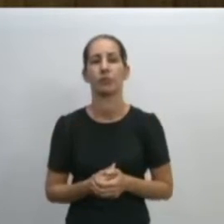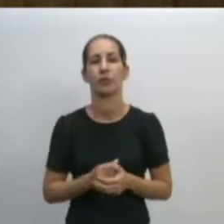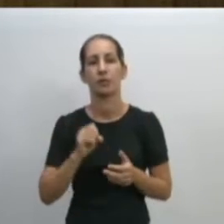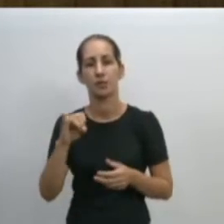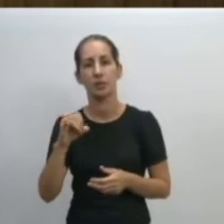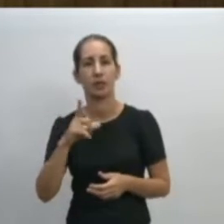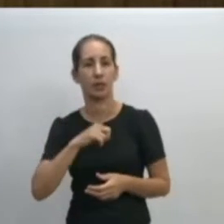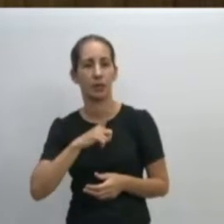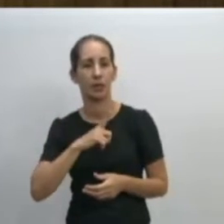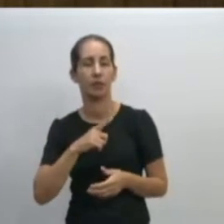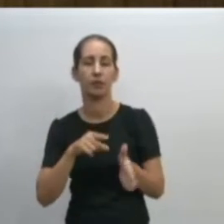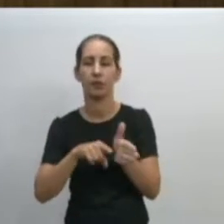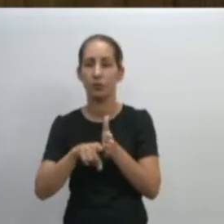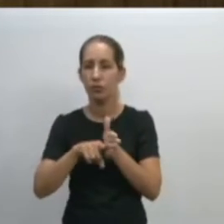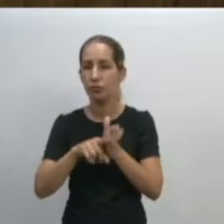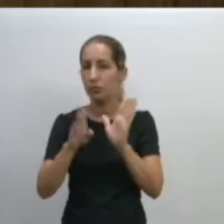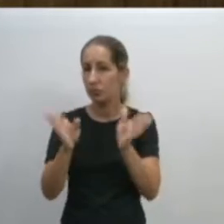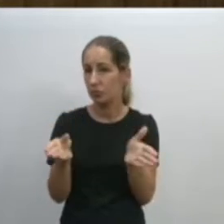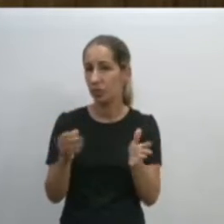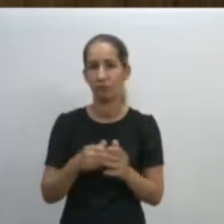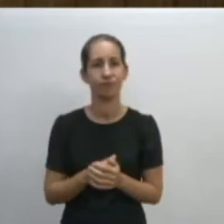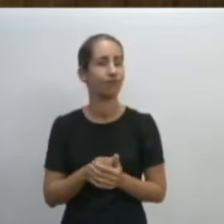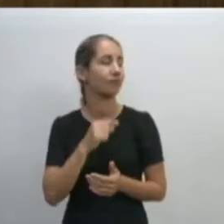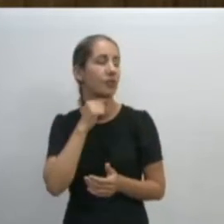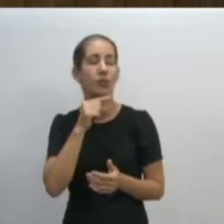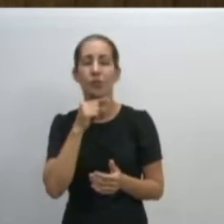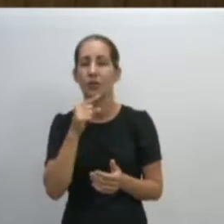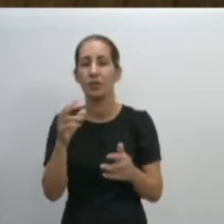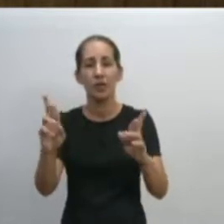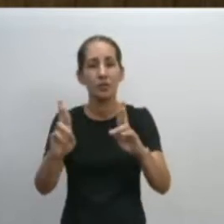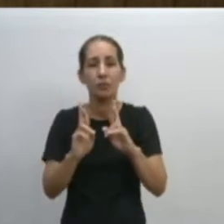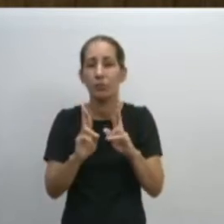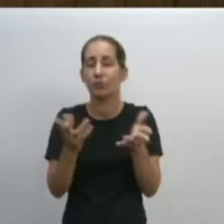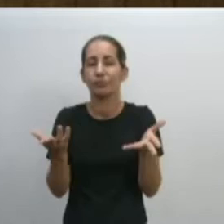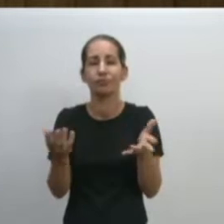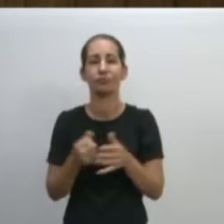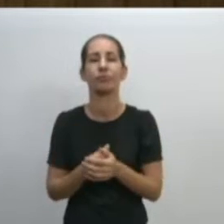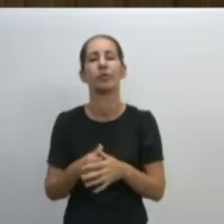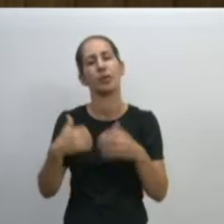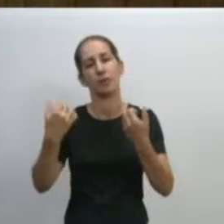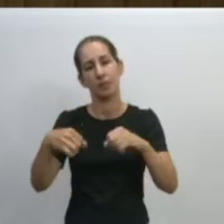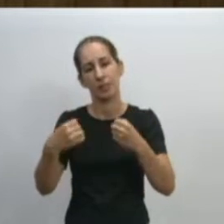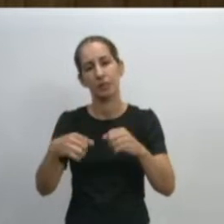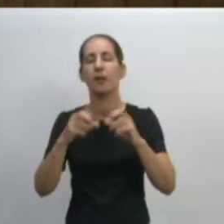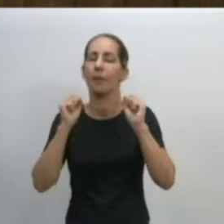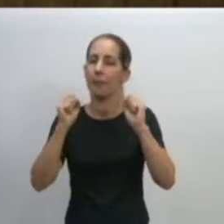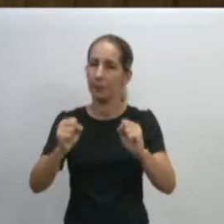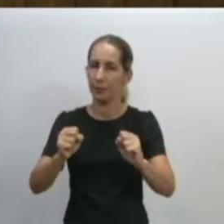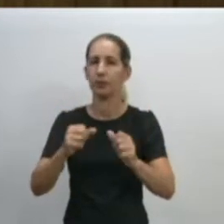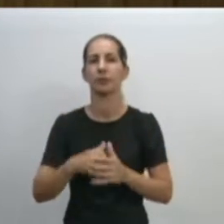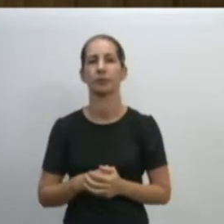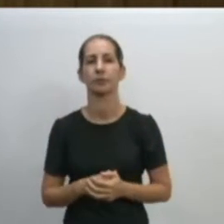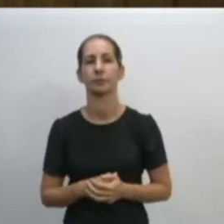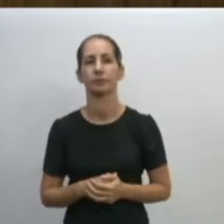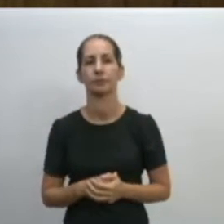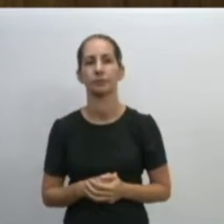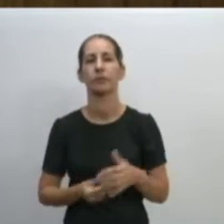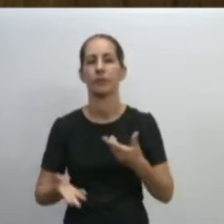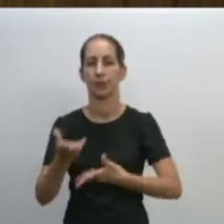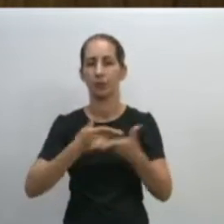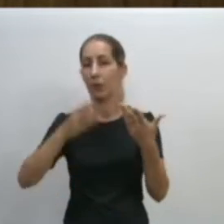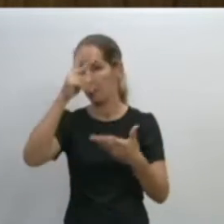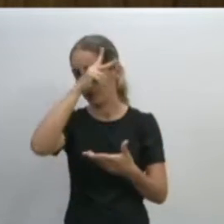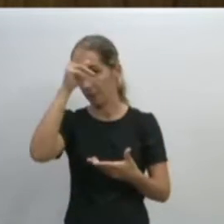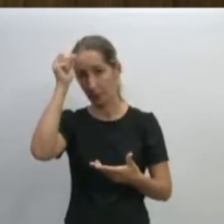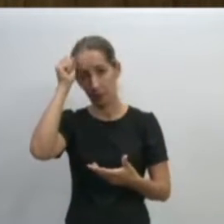ele já teve alguma análise, e eles não têm essa resposta. Então, a necessidade da gente poder realmente fazer com que o município